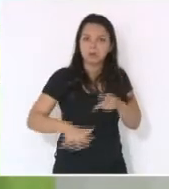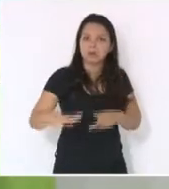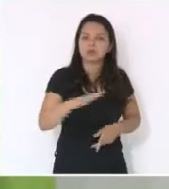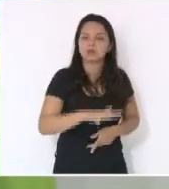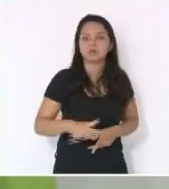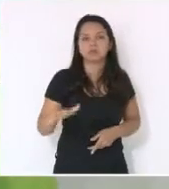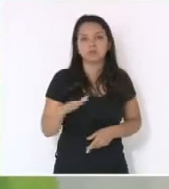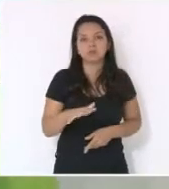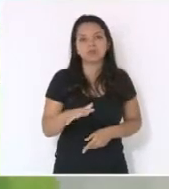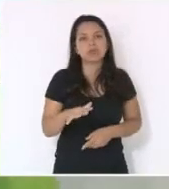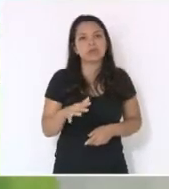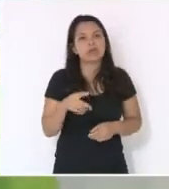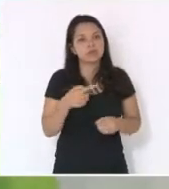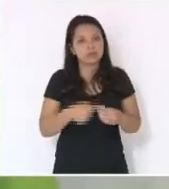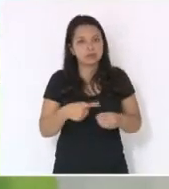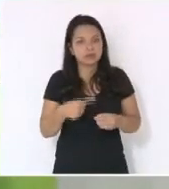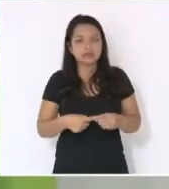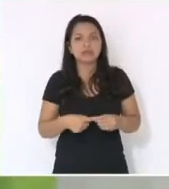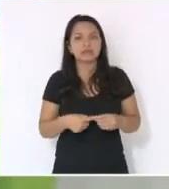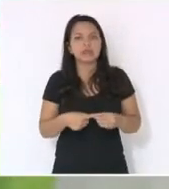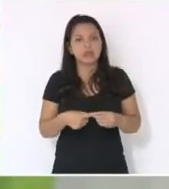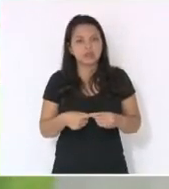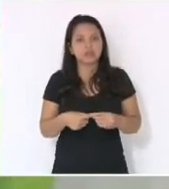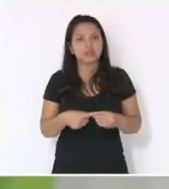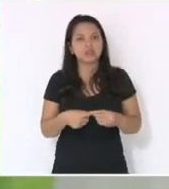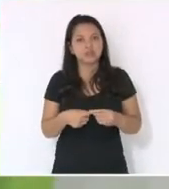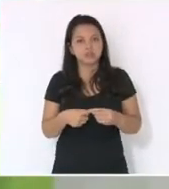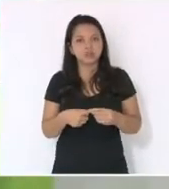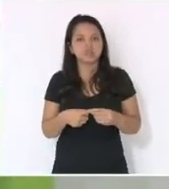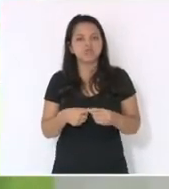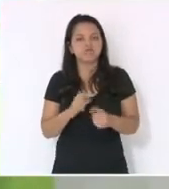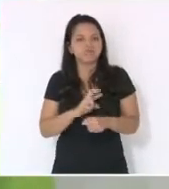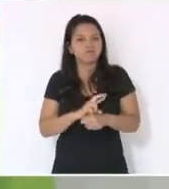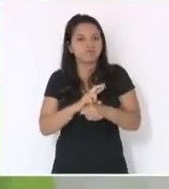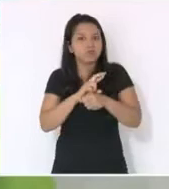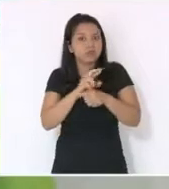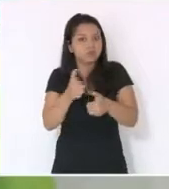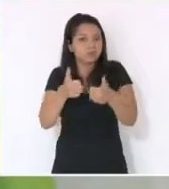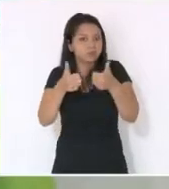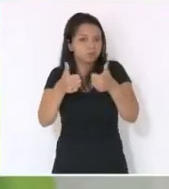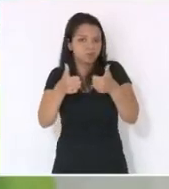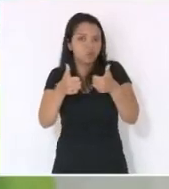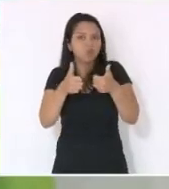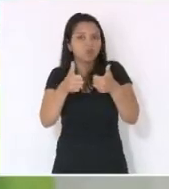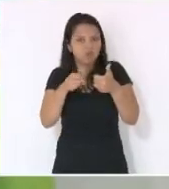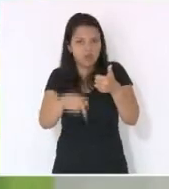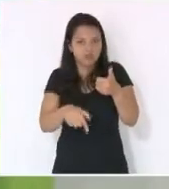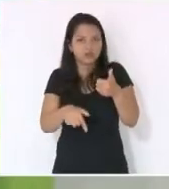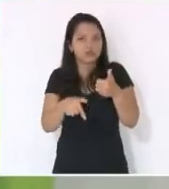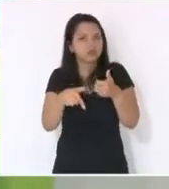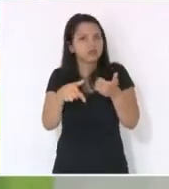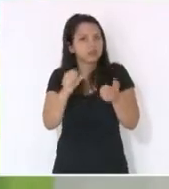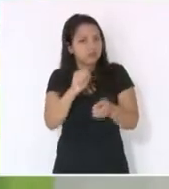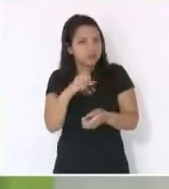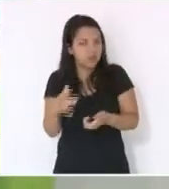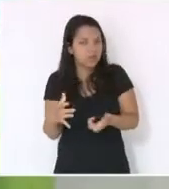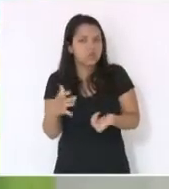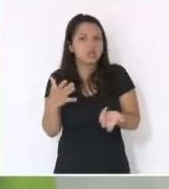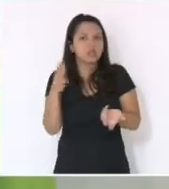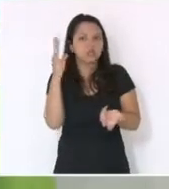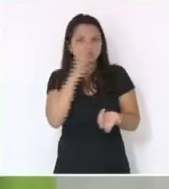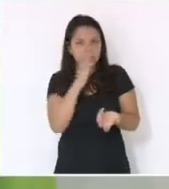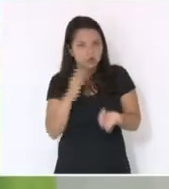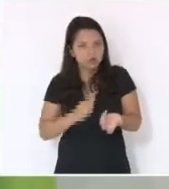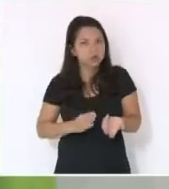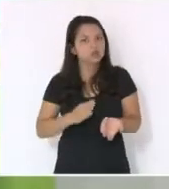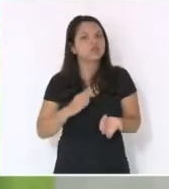que é hoje referência positiva para Santa Catarina e para o Brasil, tendo uma importância